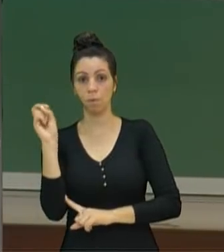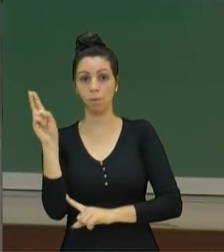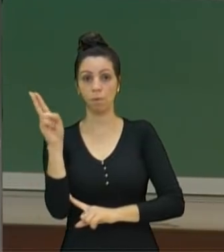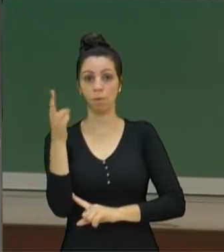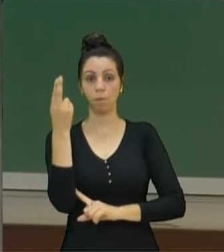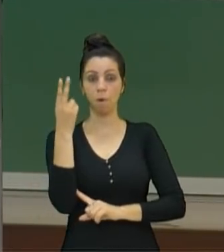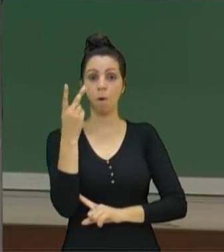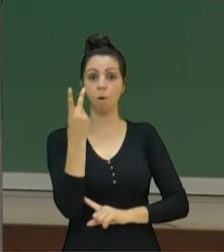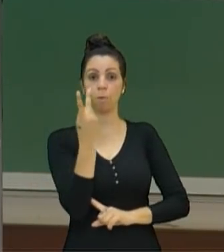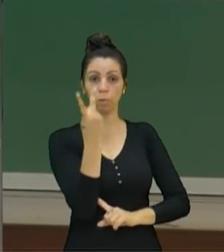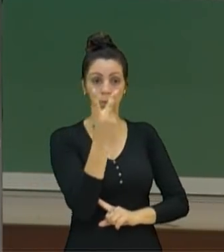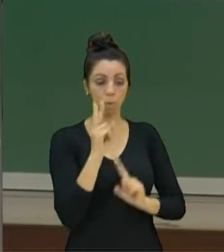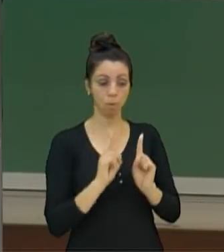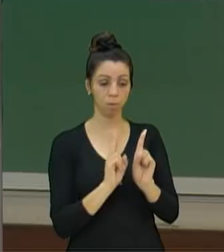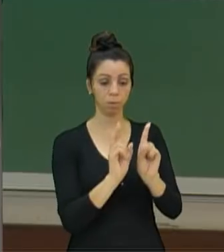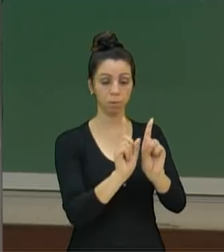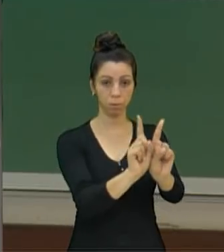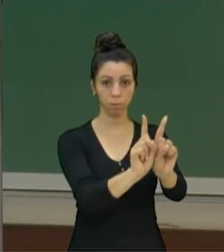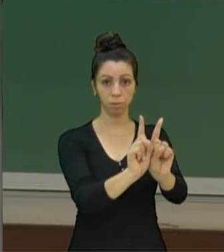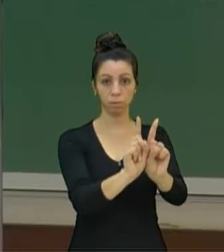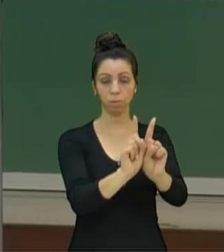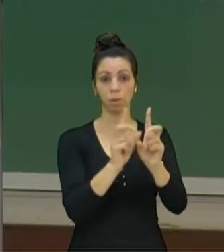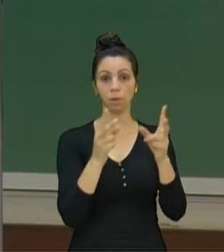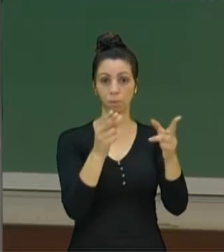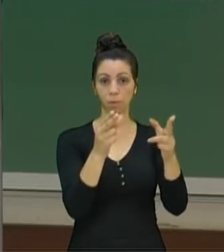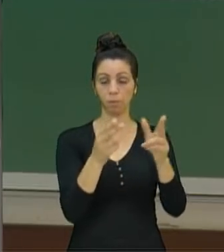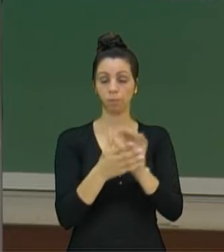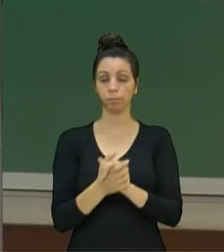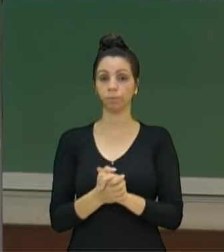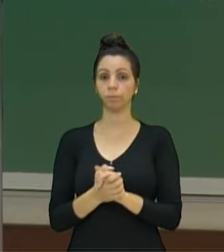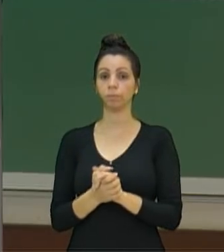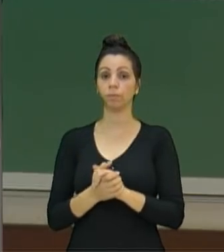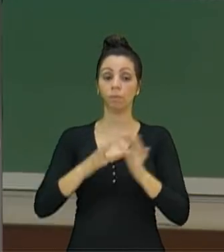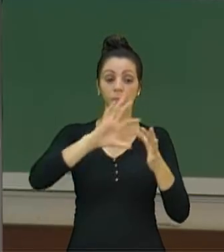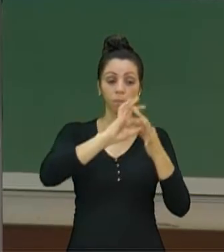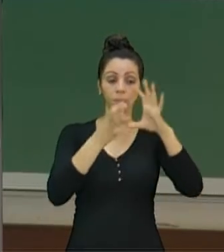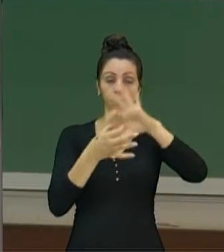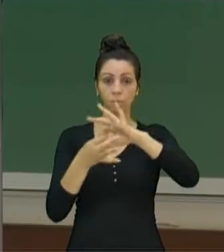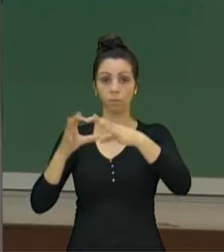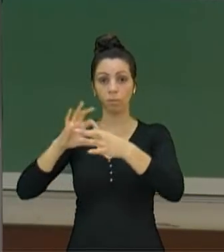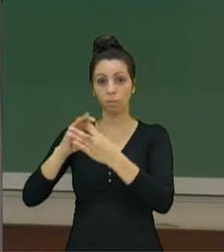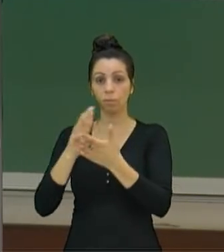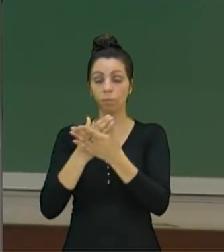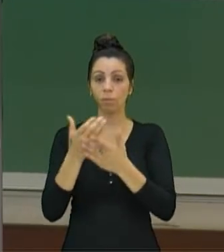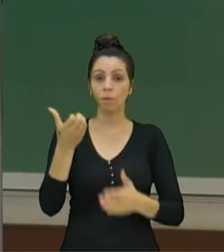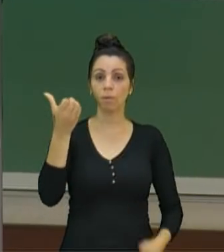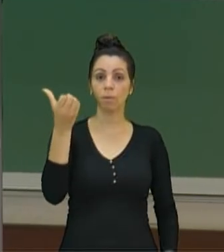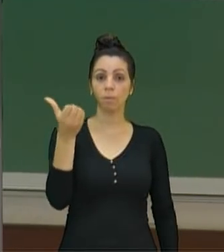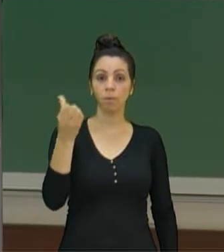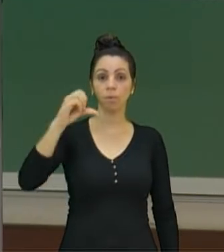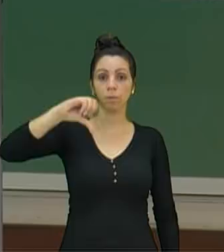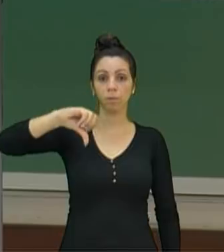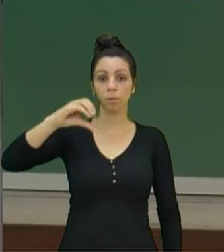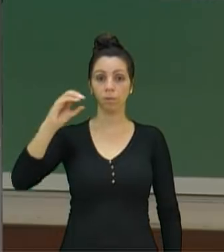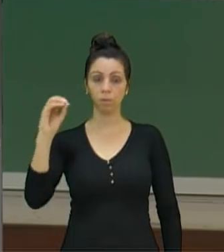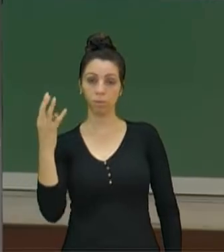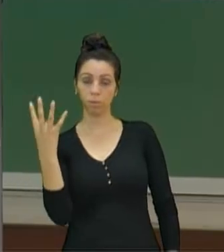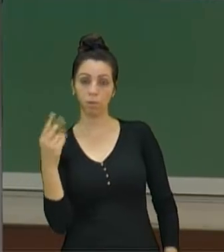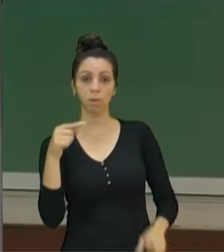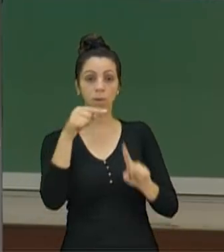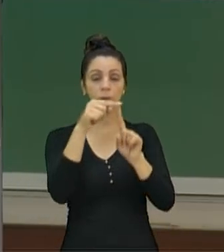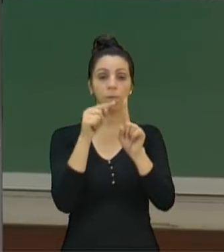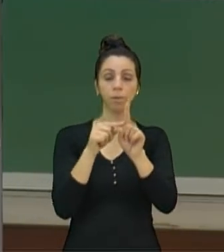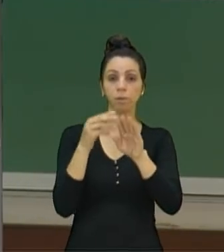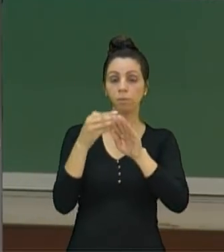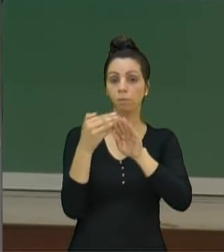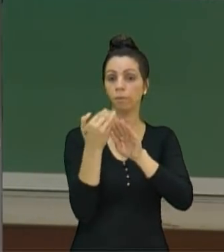sincronizada. Nas Olimpíadas, desde 1904, e os tipos de saltos, o para